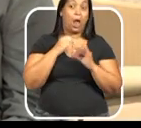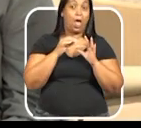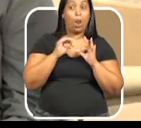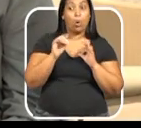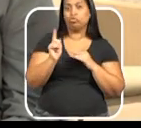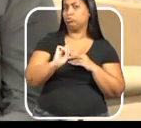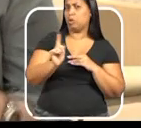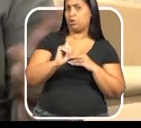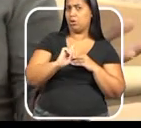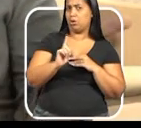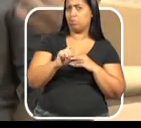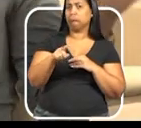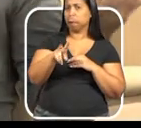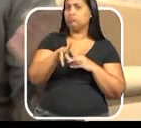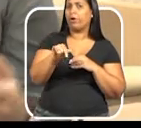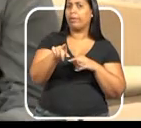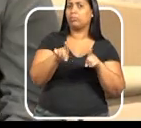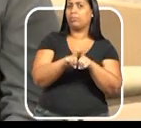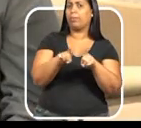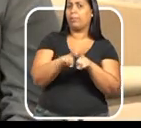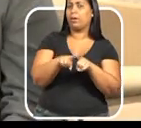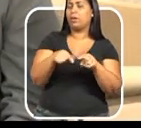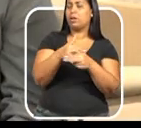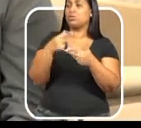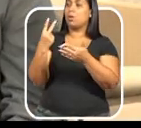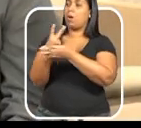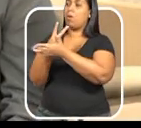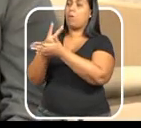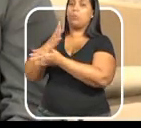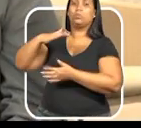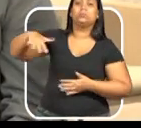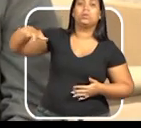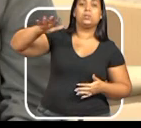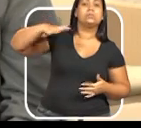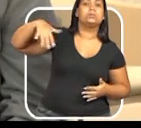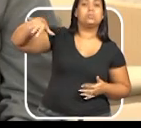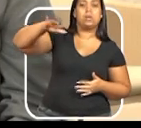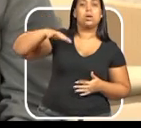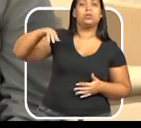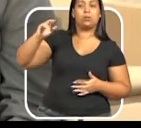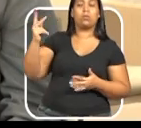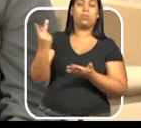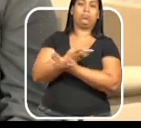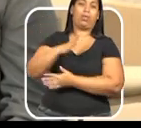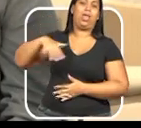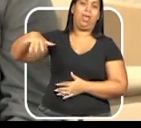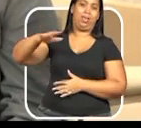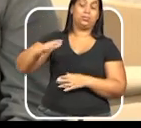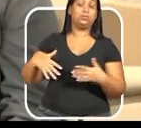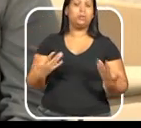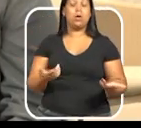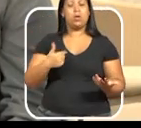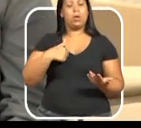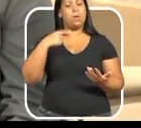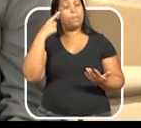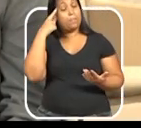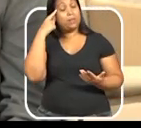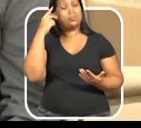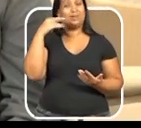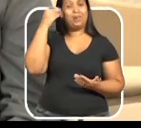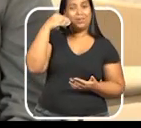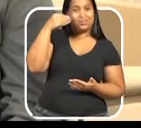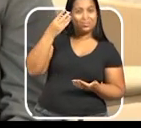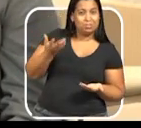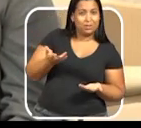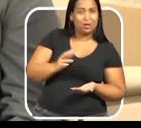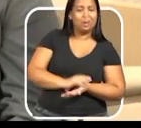distante, né? Ela não está ilesa dos acontecimentos circunstanciais. Então, eu creio que essas experiências